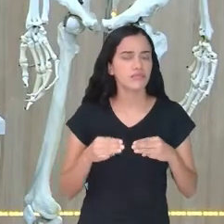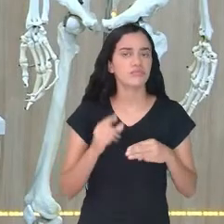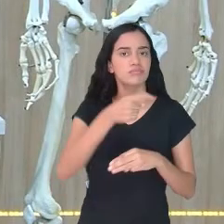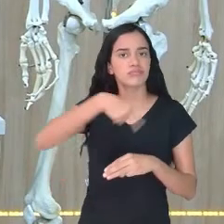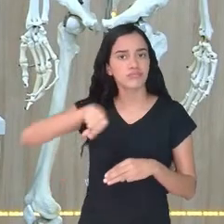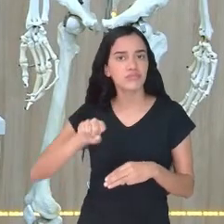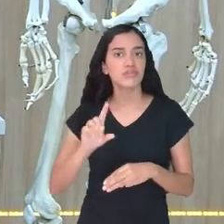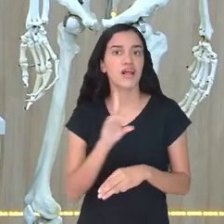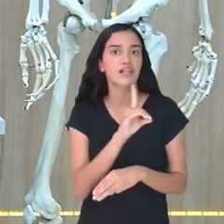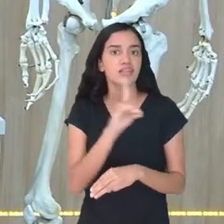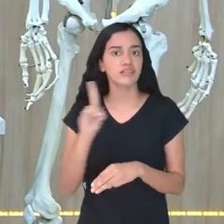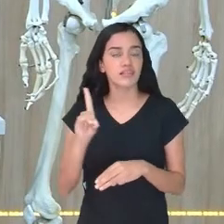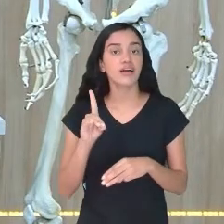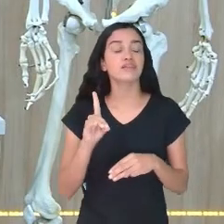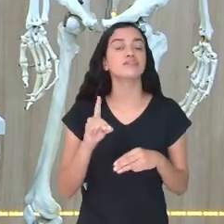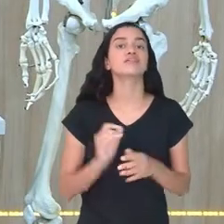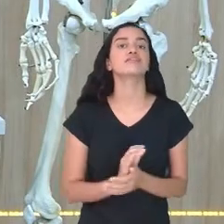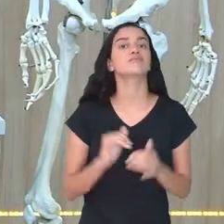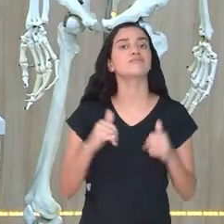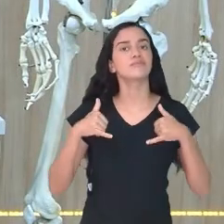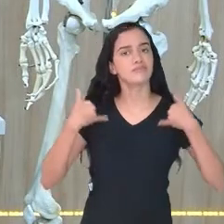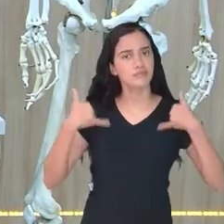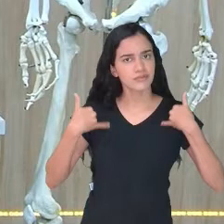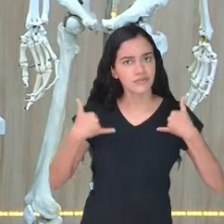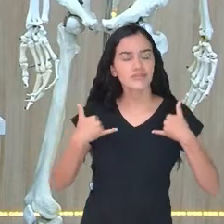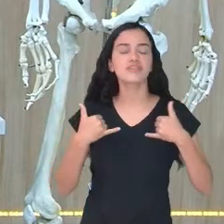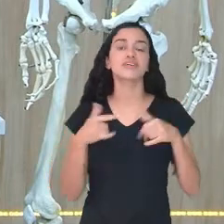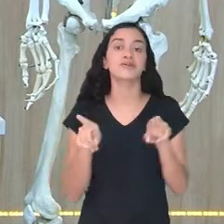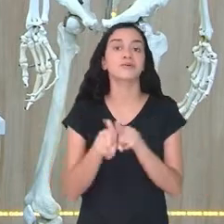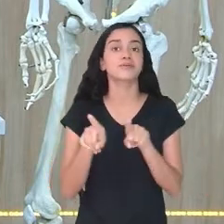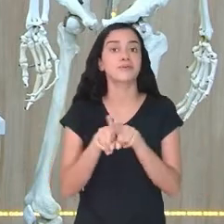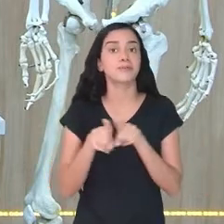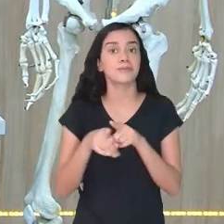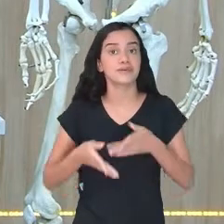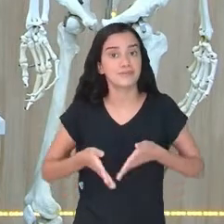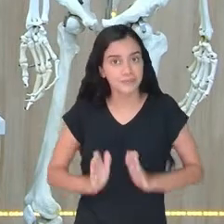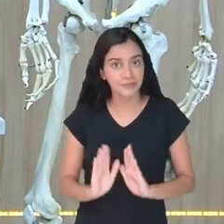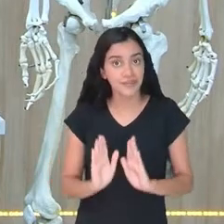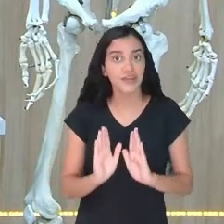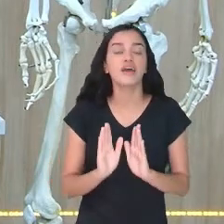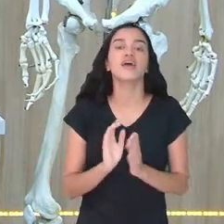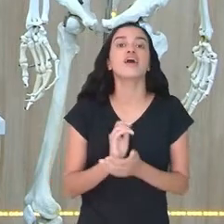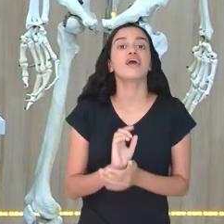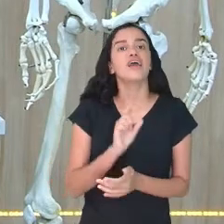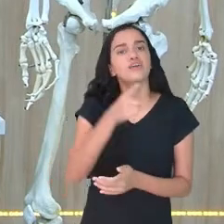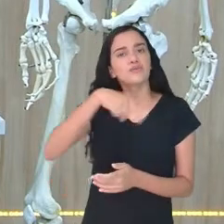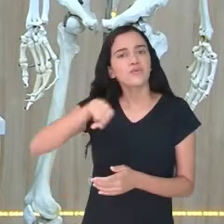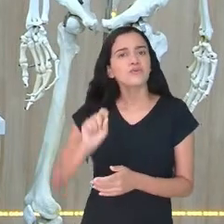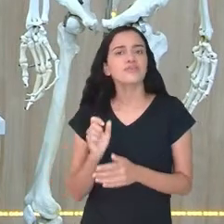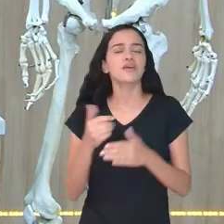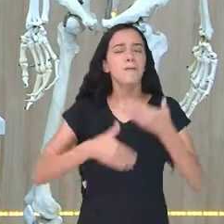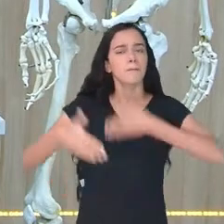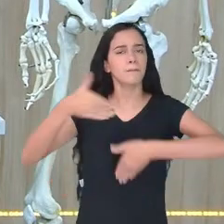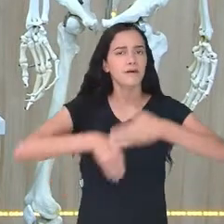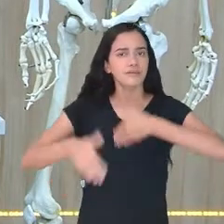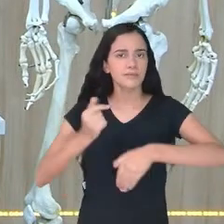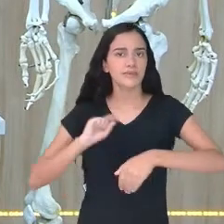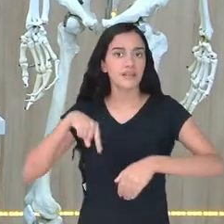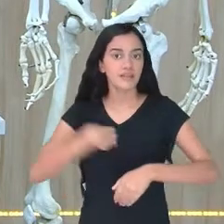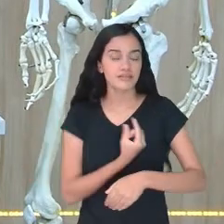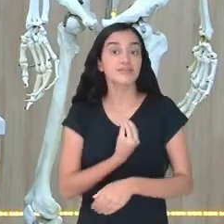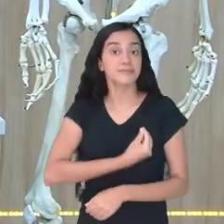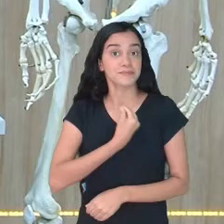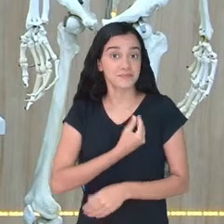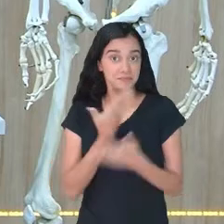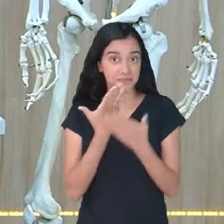a data de nascimento com dia, mês e ano com os 4 dígitos, e aí vocês poderem participar da nossa aula ao